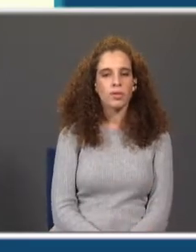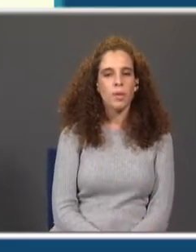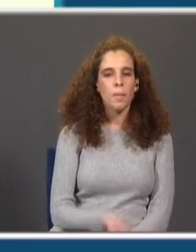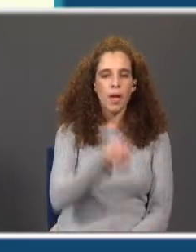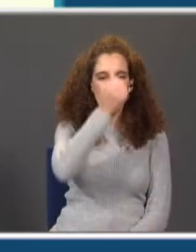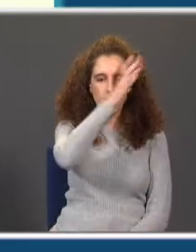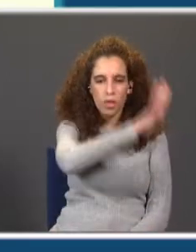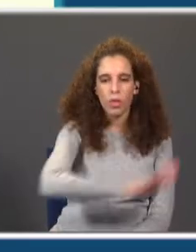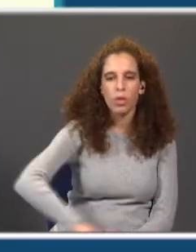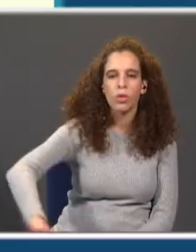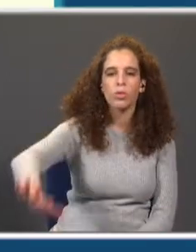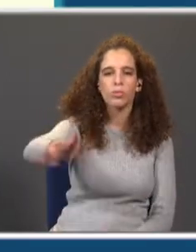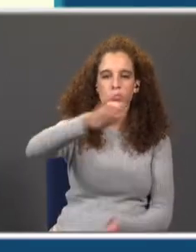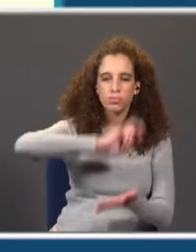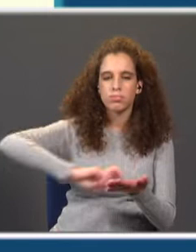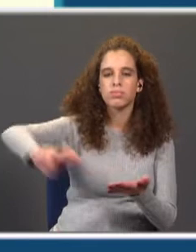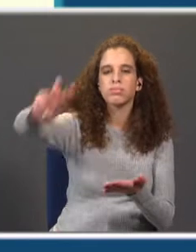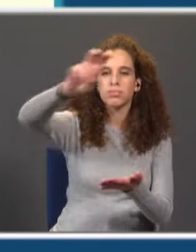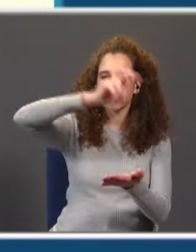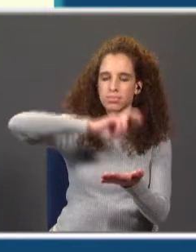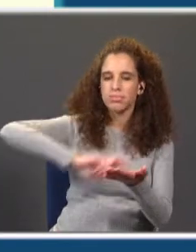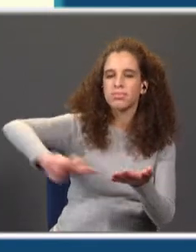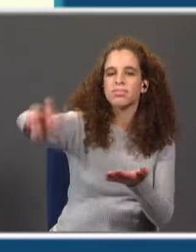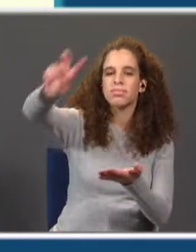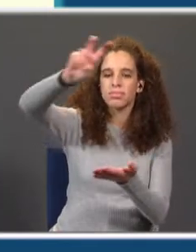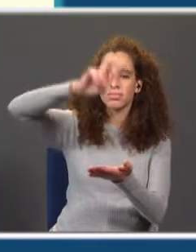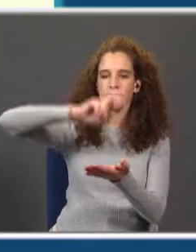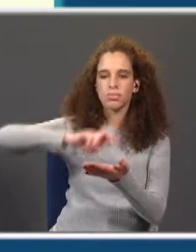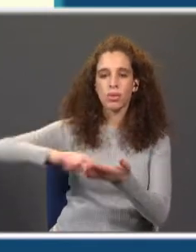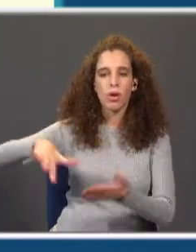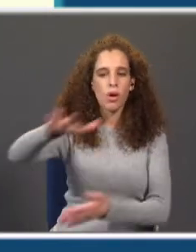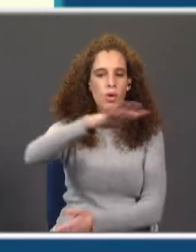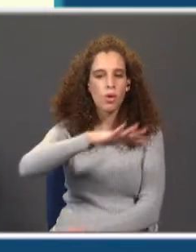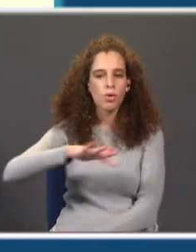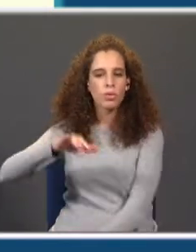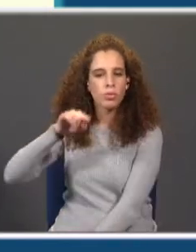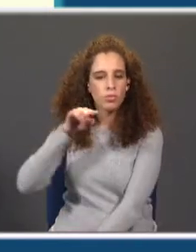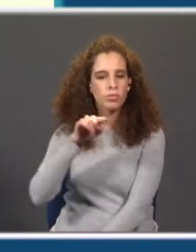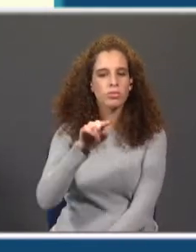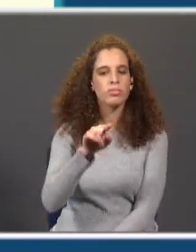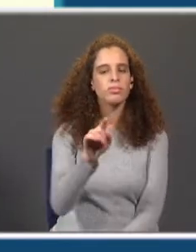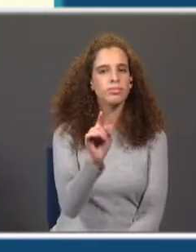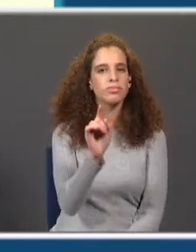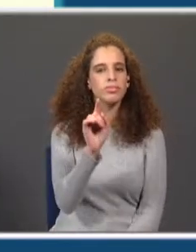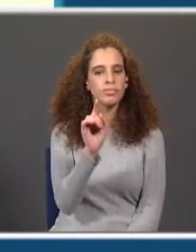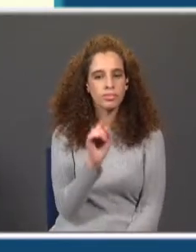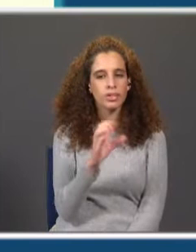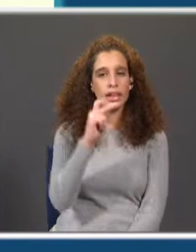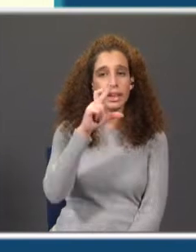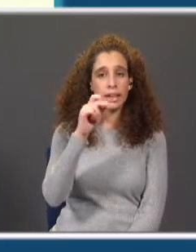desbravando o mato, traçando o trajeto, onde aponta o